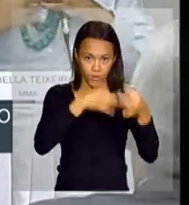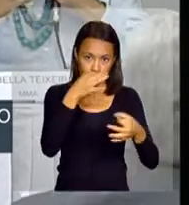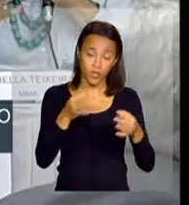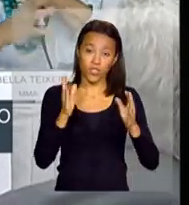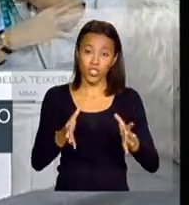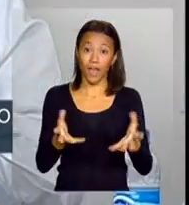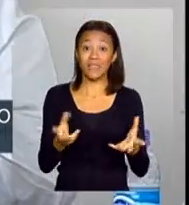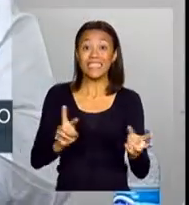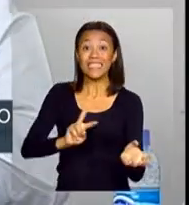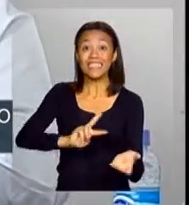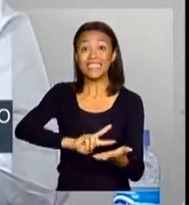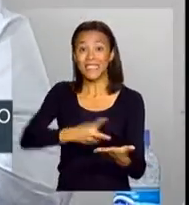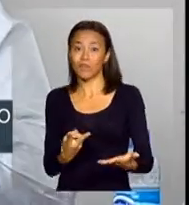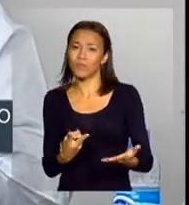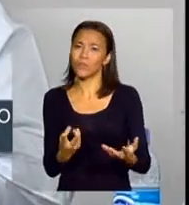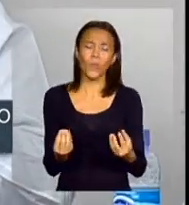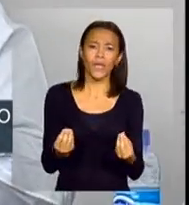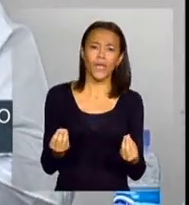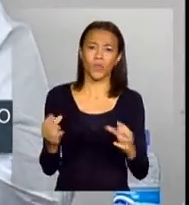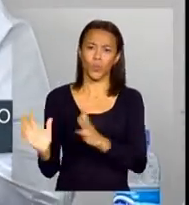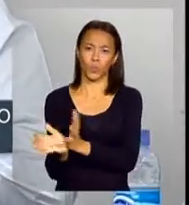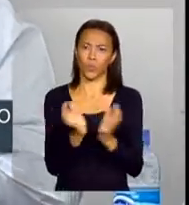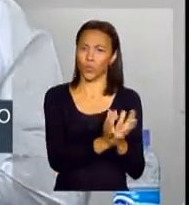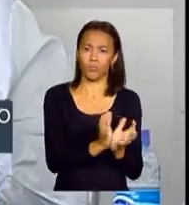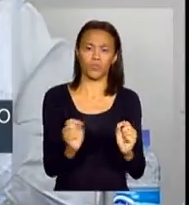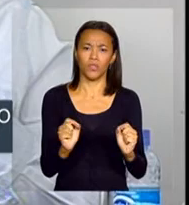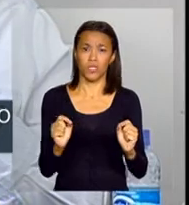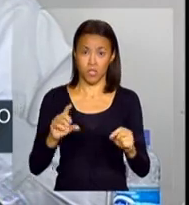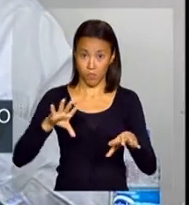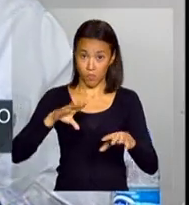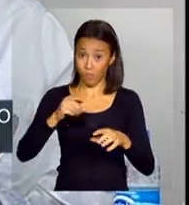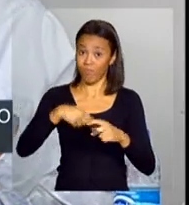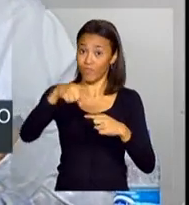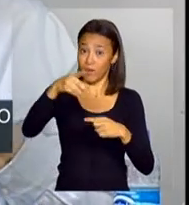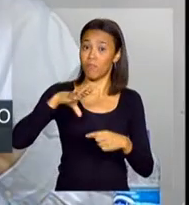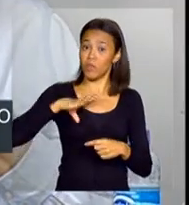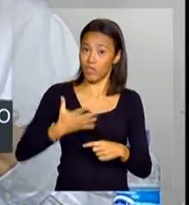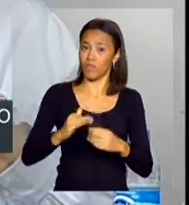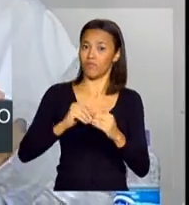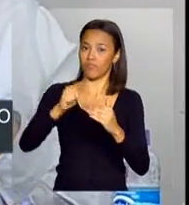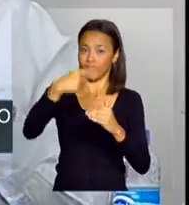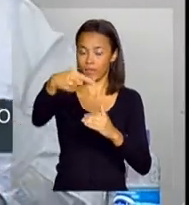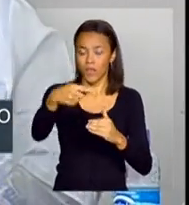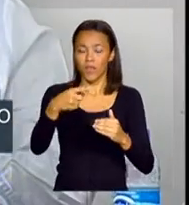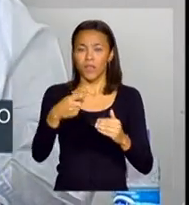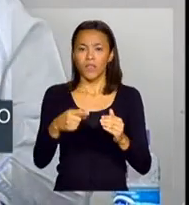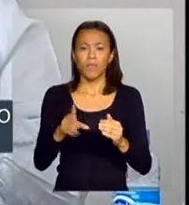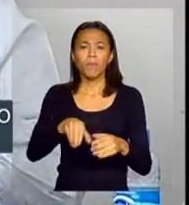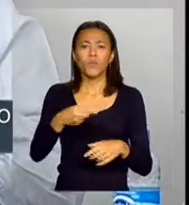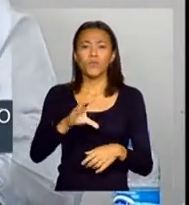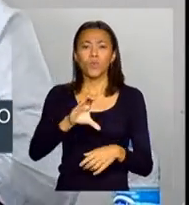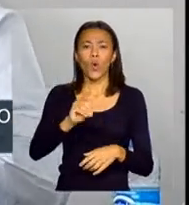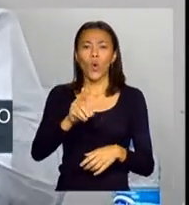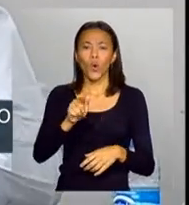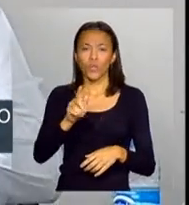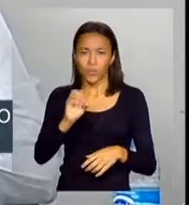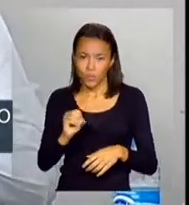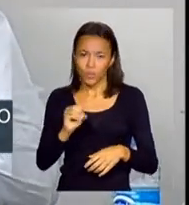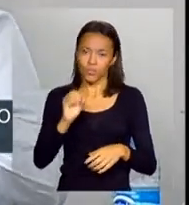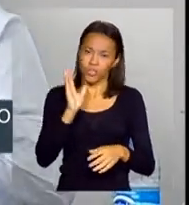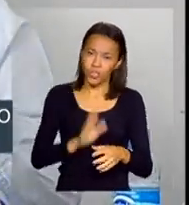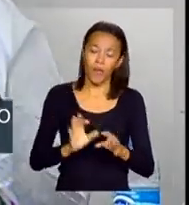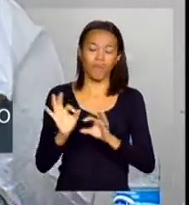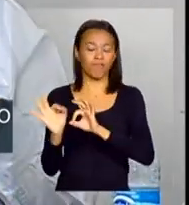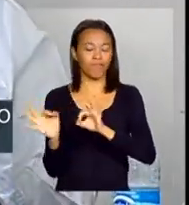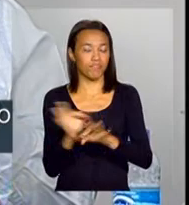tá, naquilo que são os desafios dos próximos anos. Então, o código, quando a gente fala viramos a página de um capítulo,